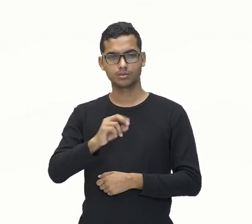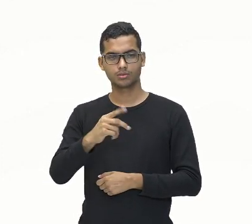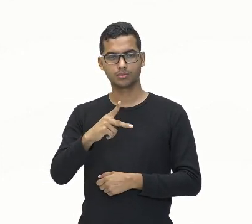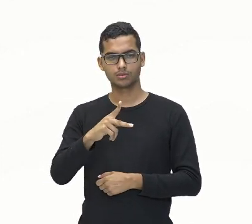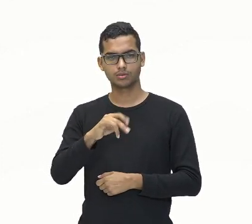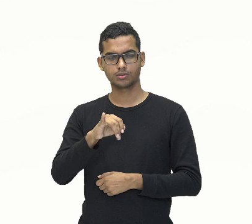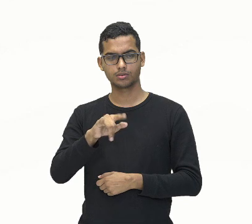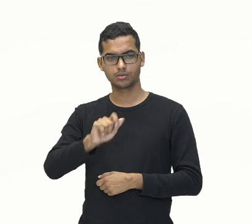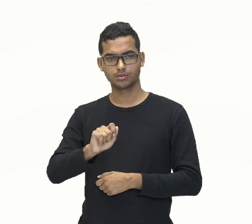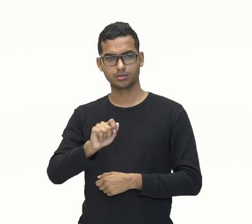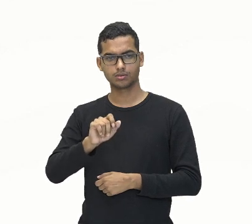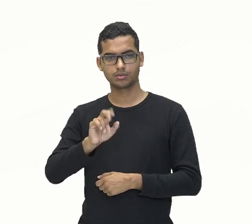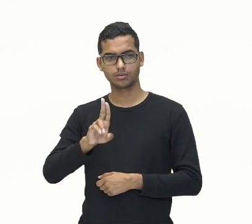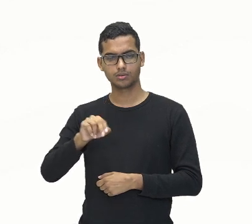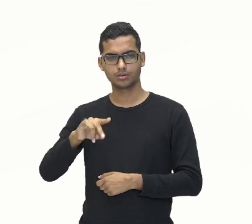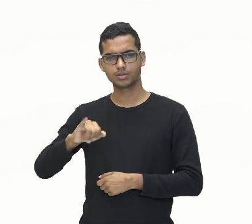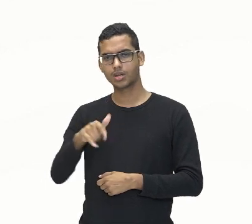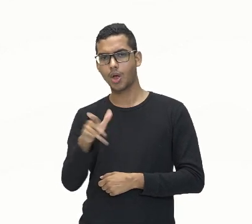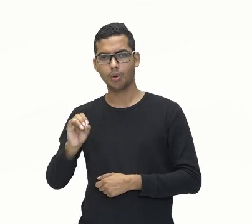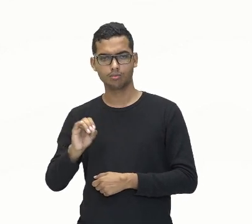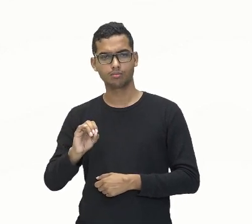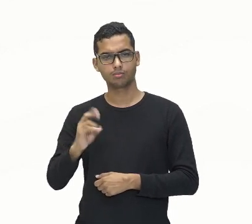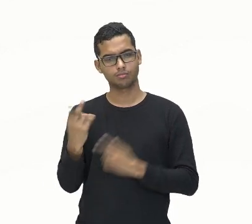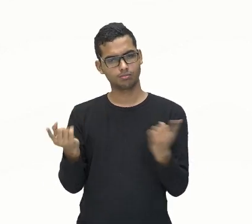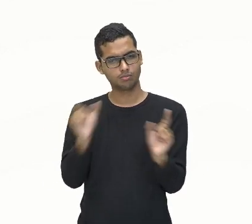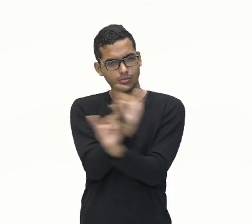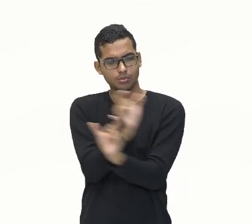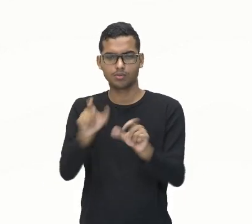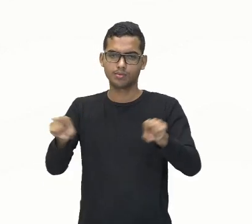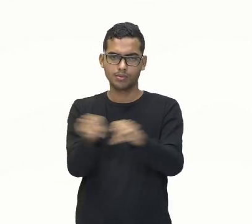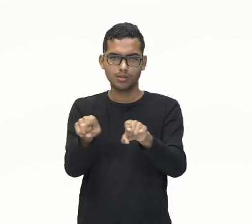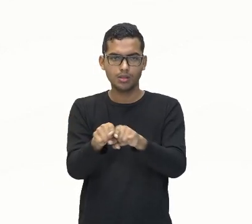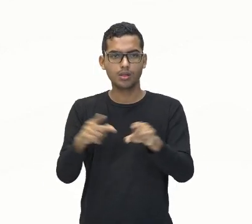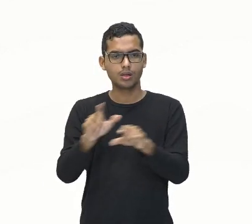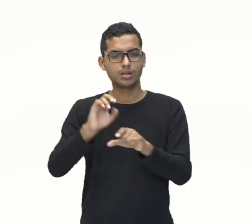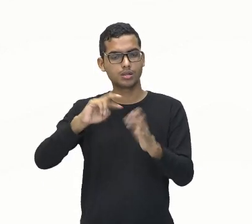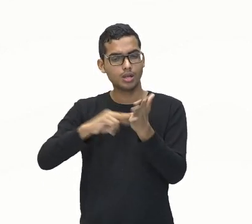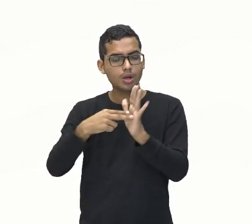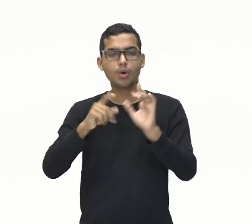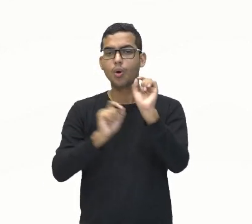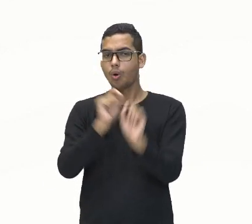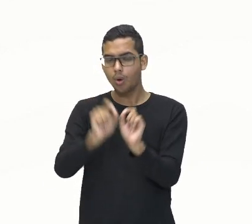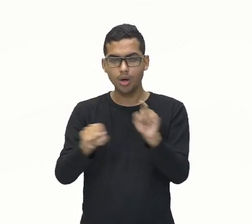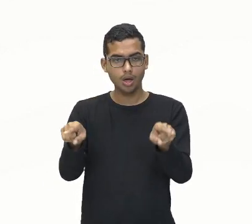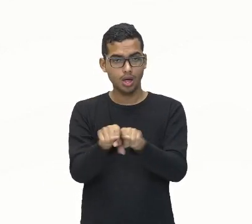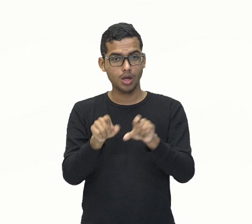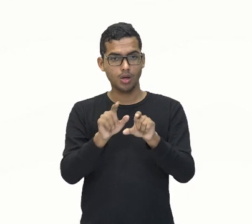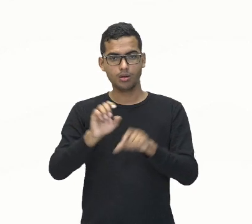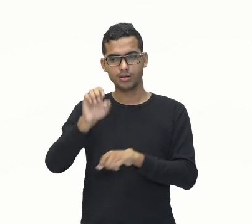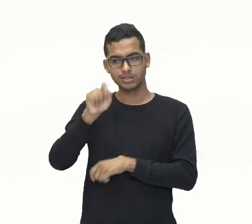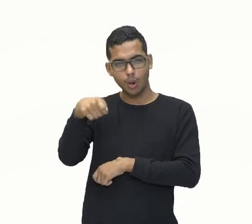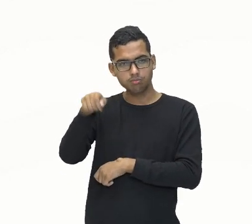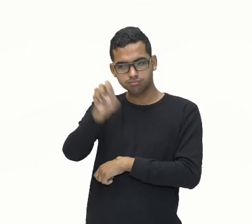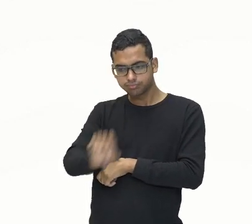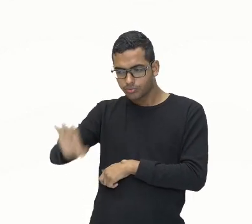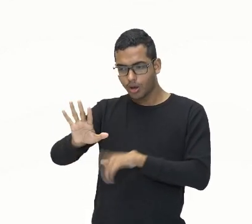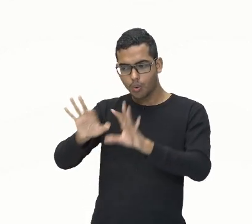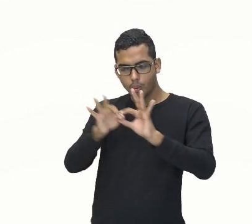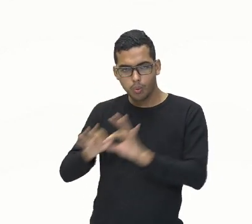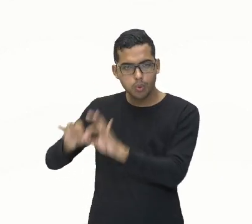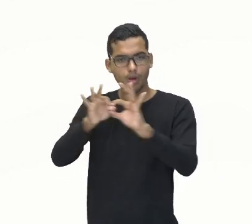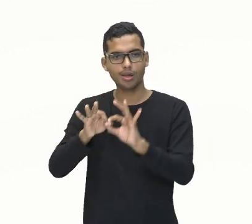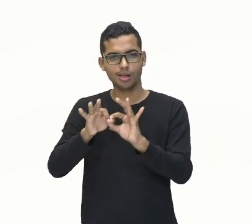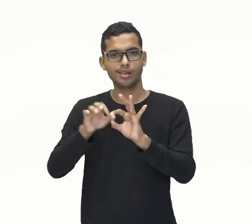Europeia. Gente, nesse bloco que está concentrado lá na Europa, obviamente,